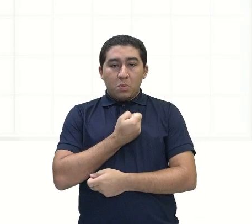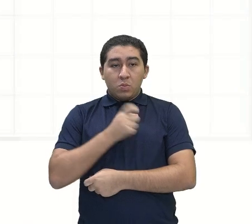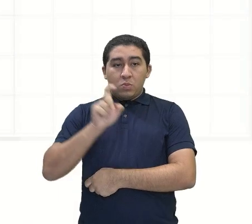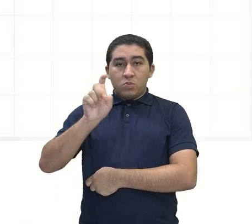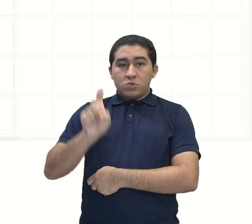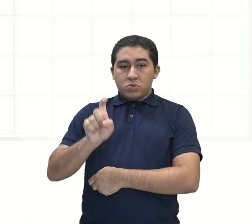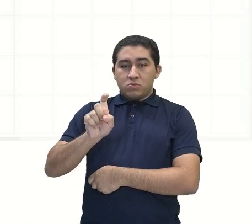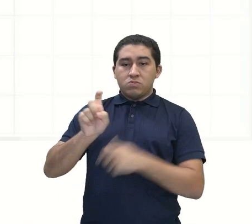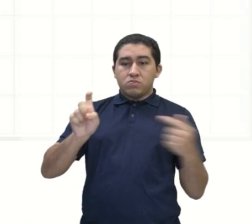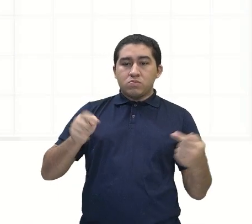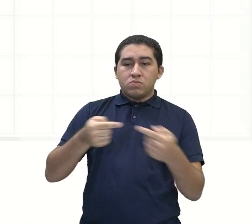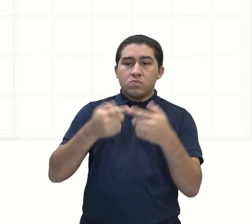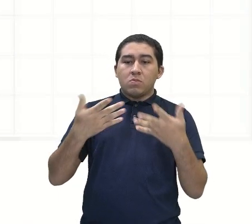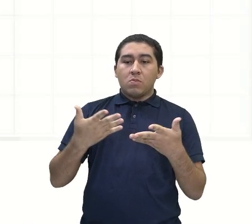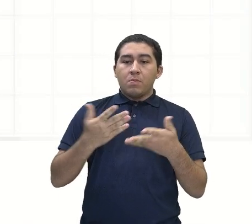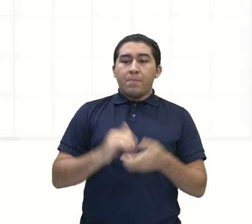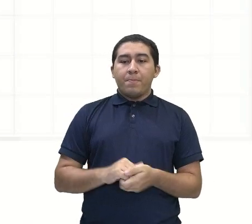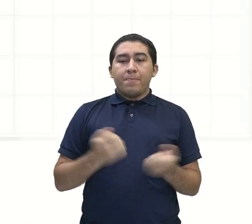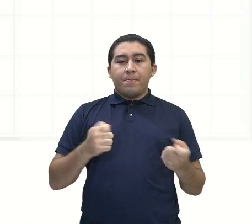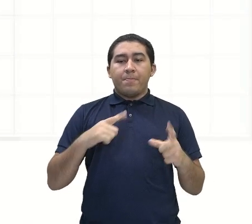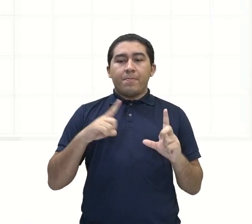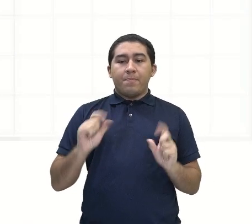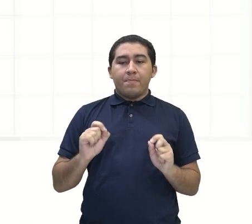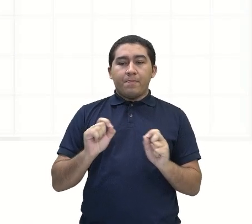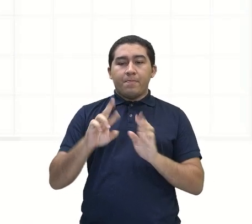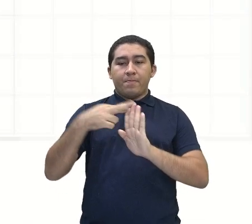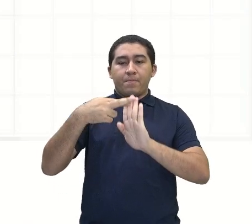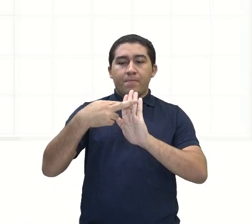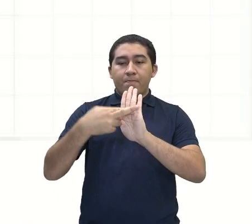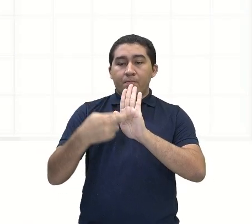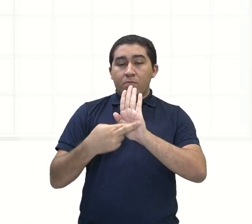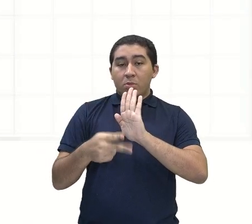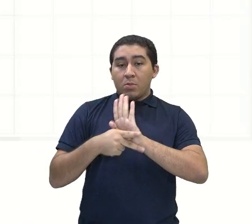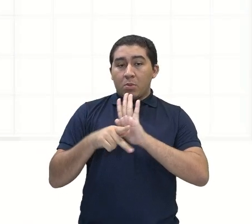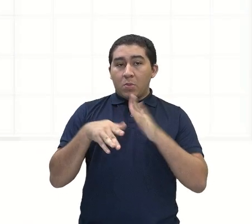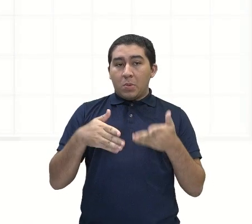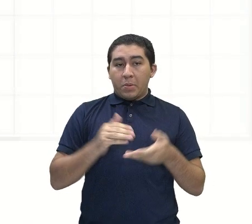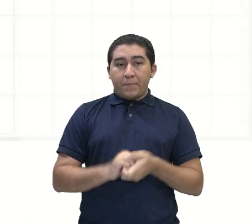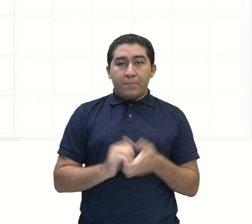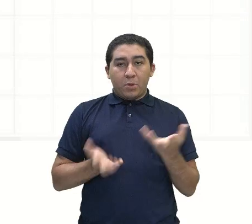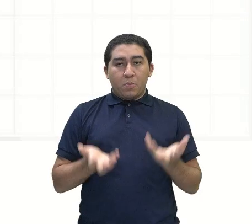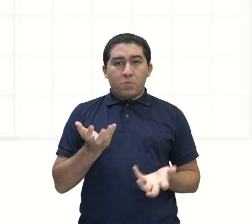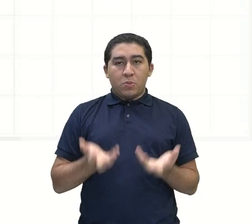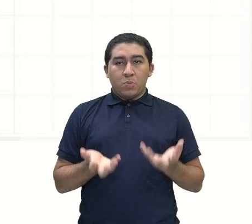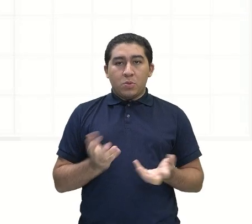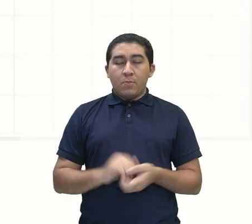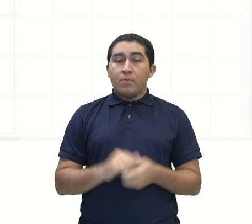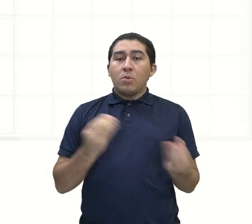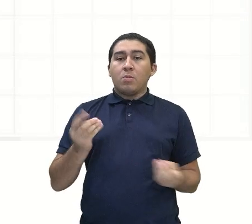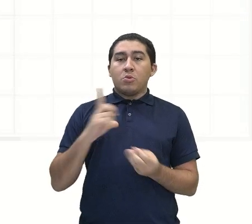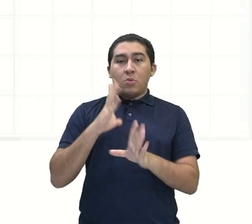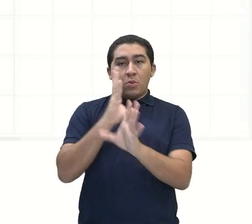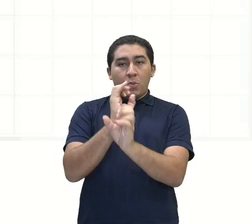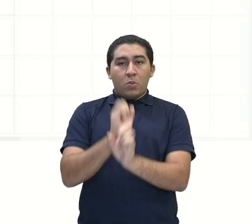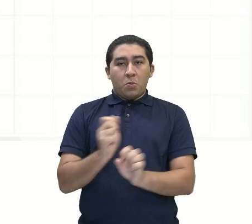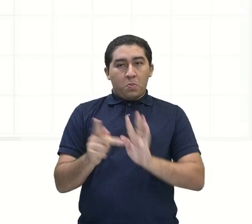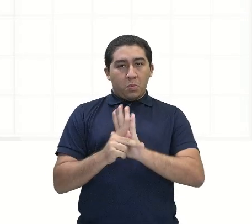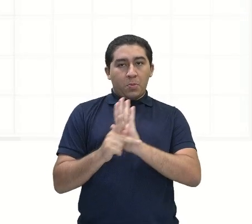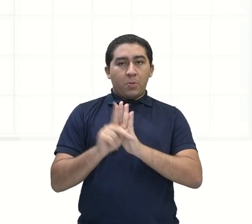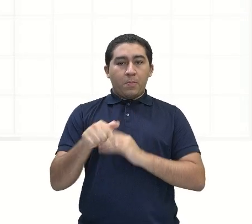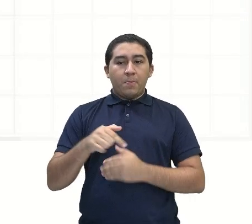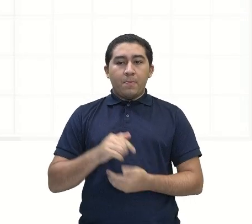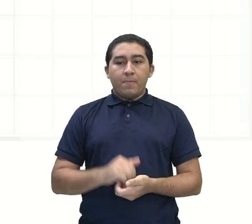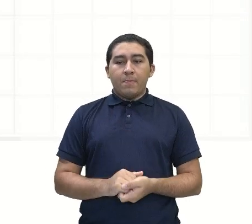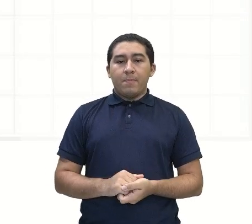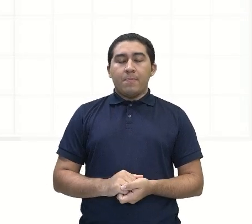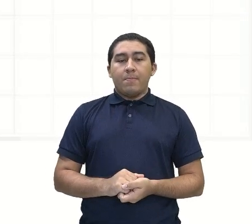eu preciso aplicar a regrinha da proporção, ou seja, como é que eu resolvo uma proporção?